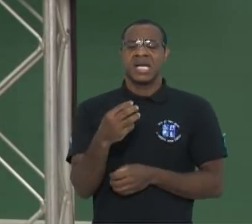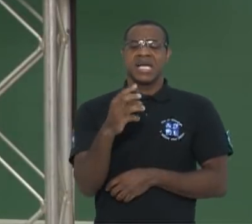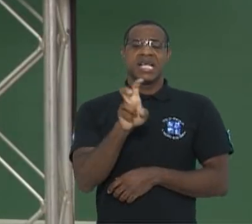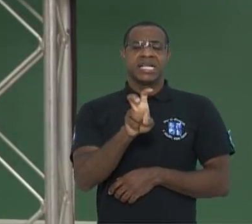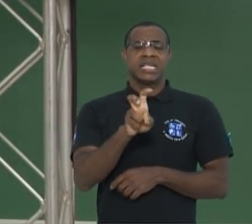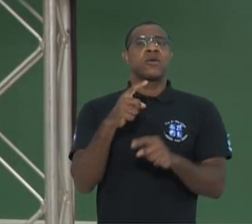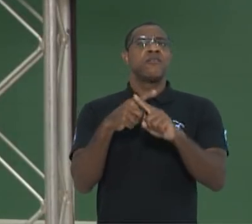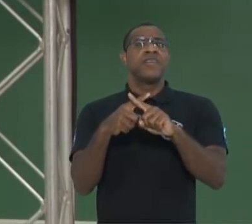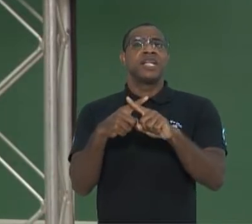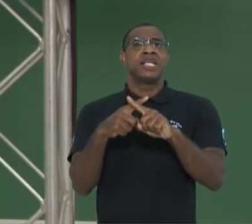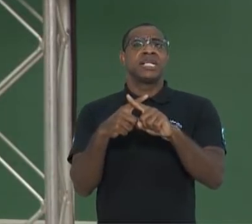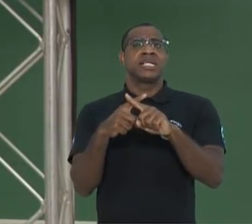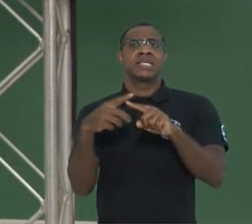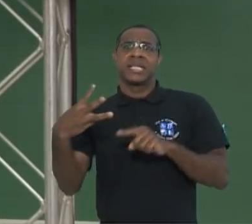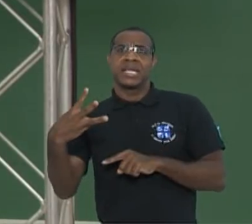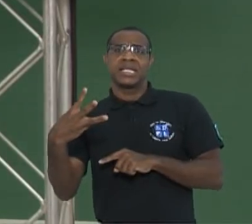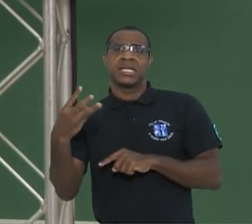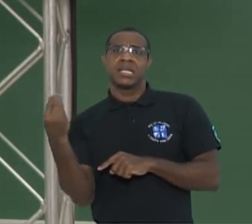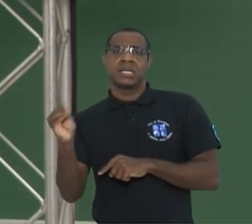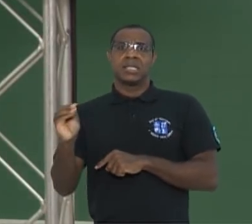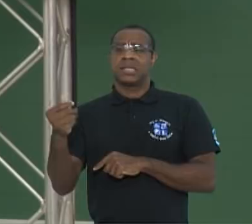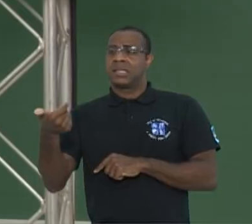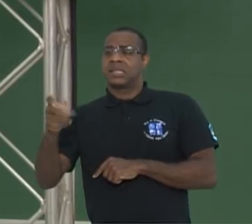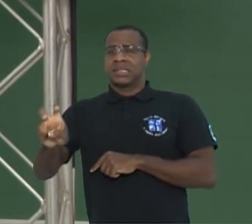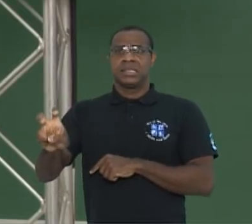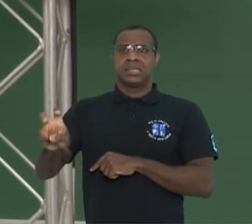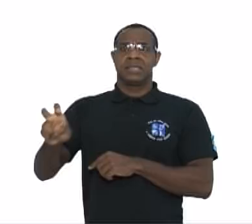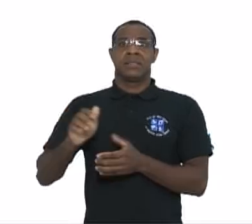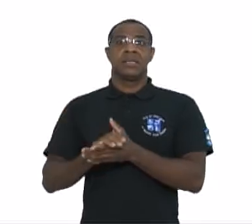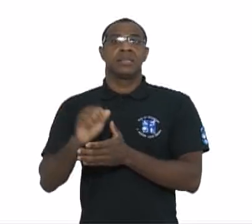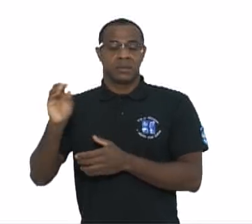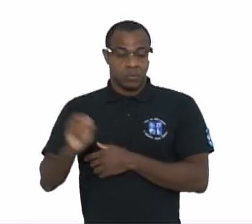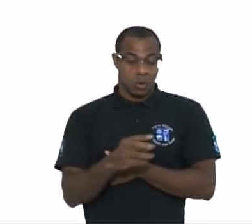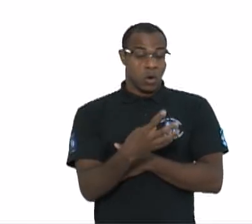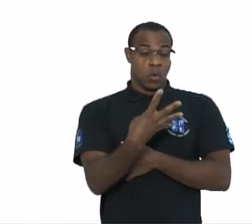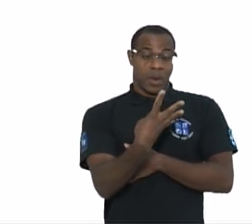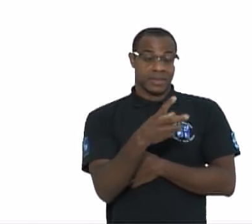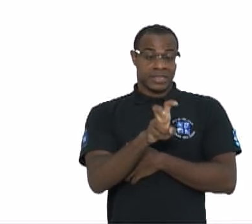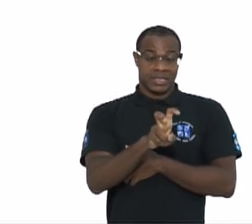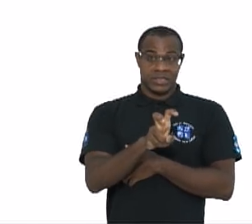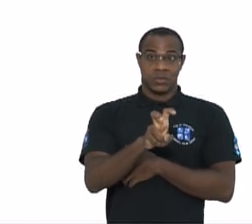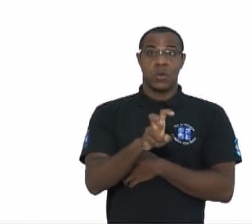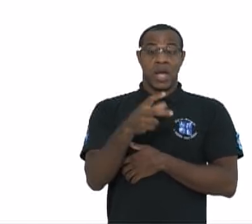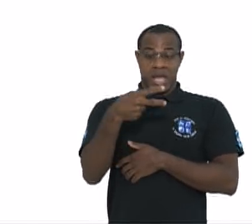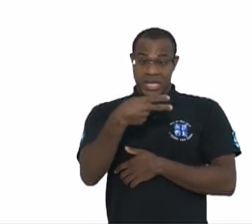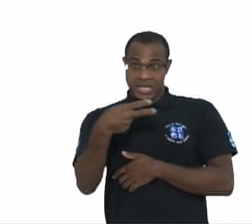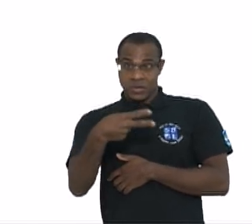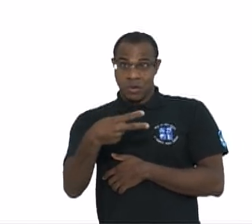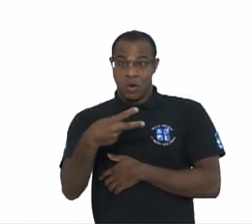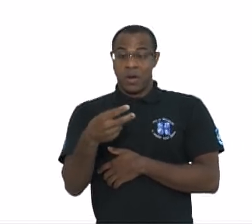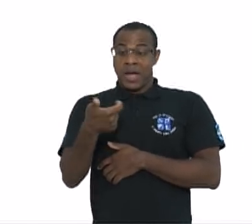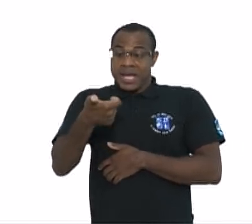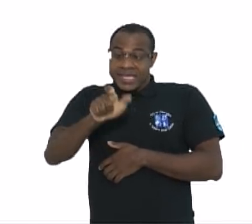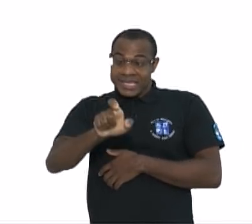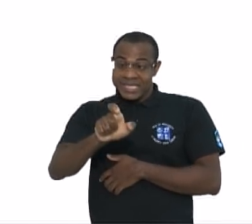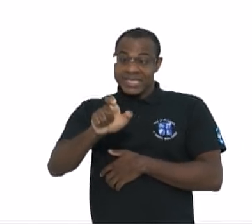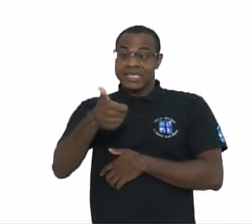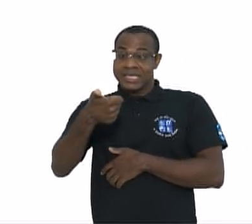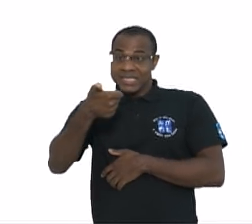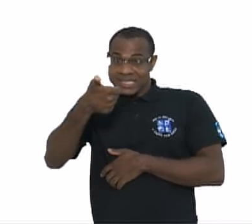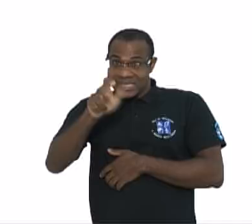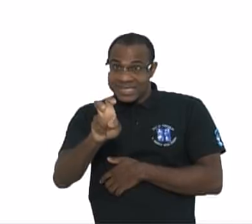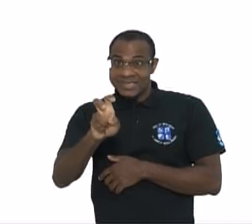A resposta deu 15. Então, 45 igual a 15 vezes que número que dá